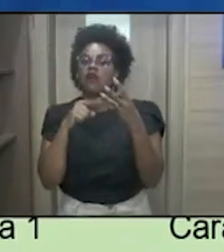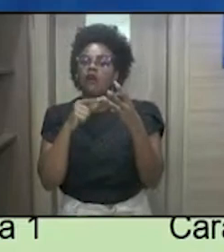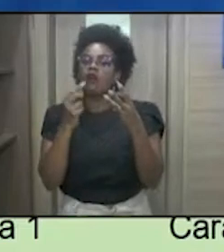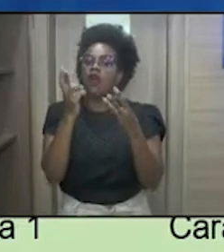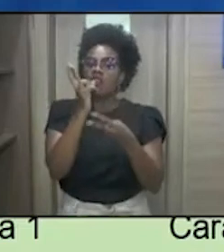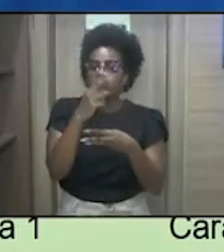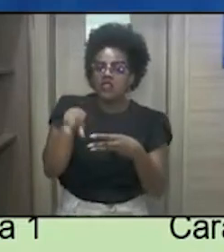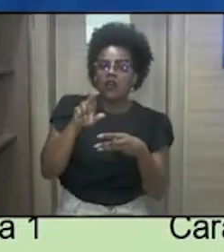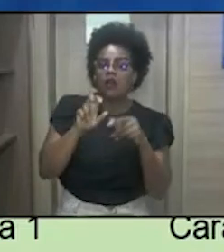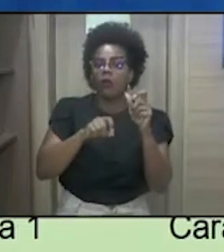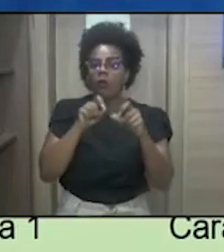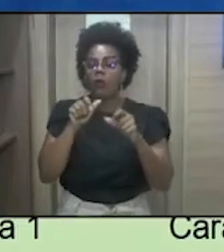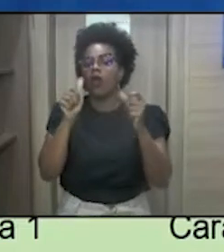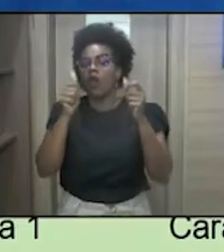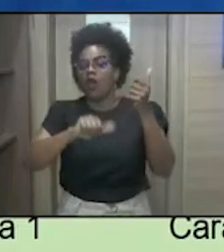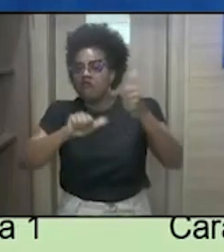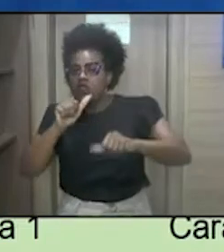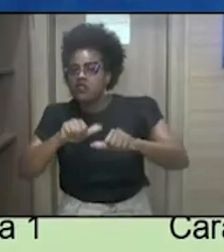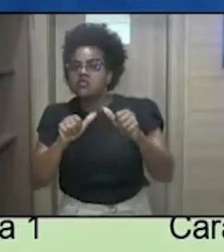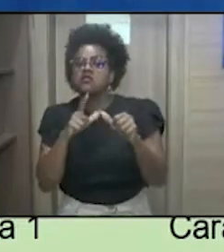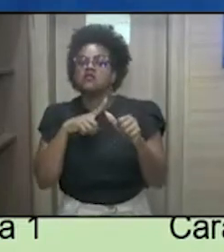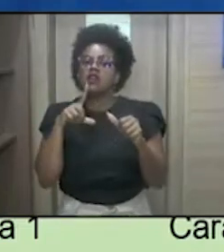de escopo sobre análise